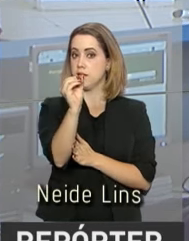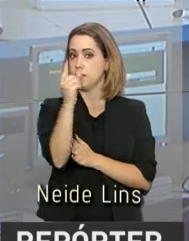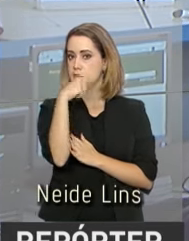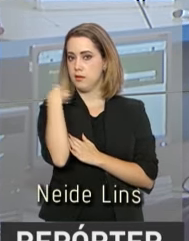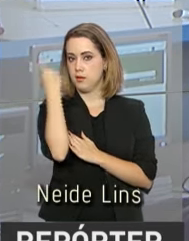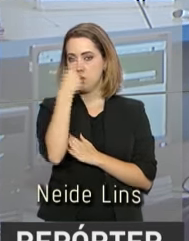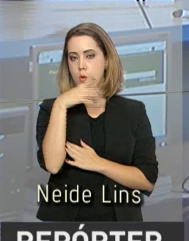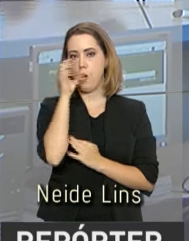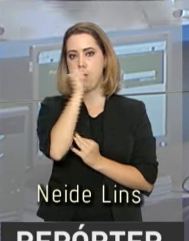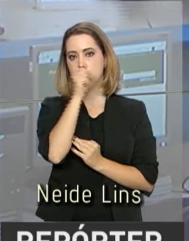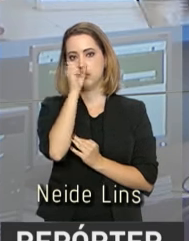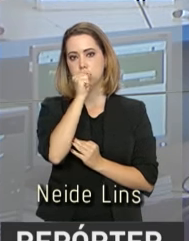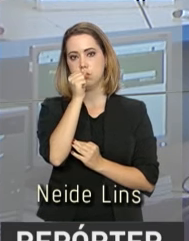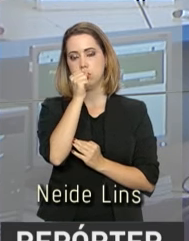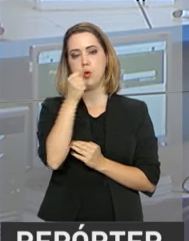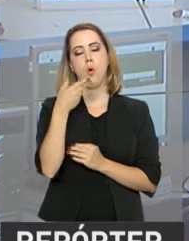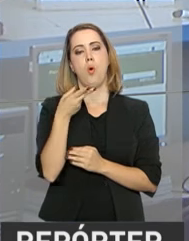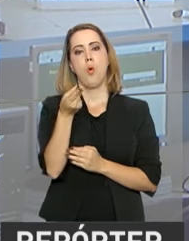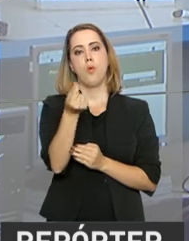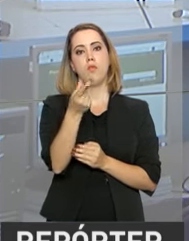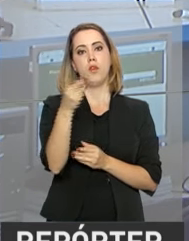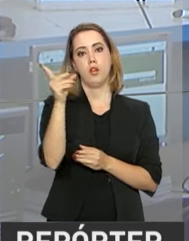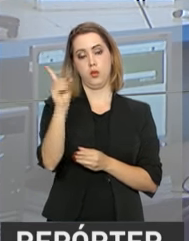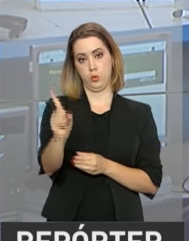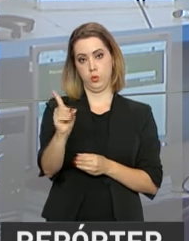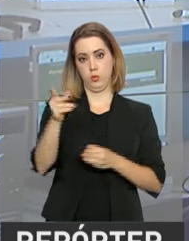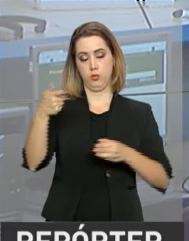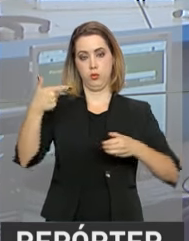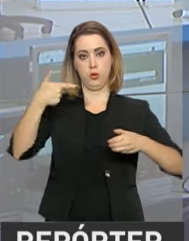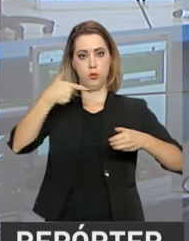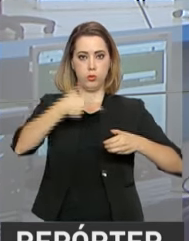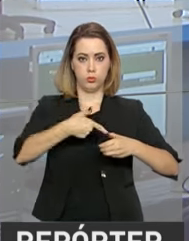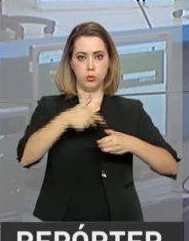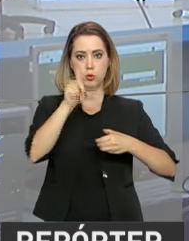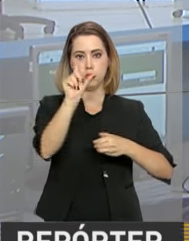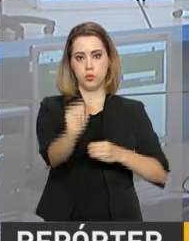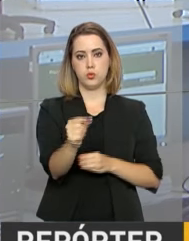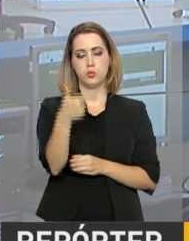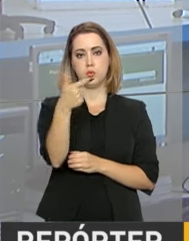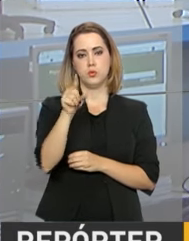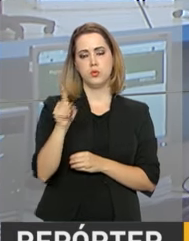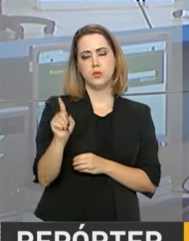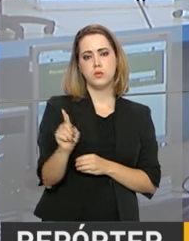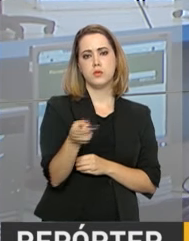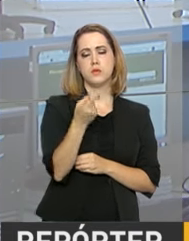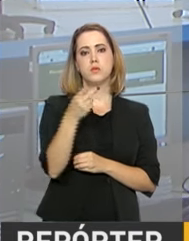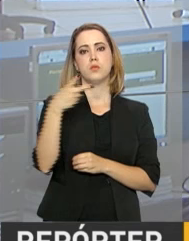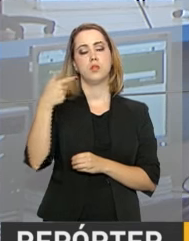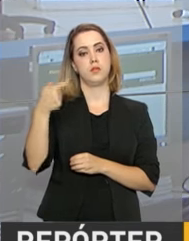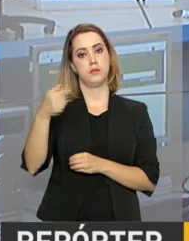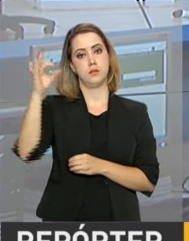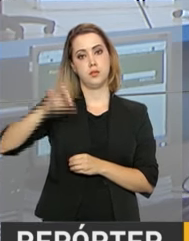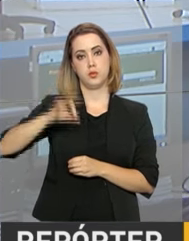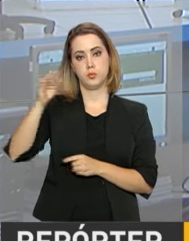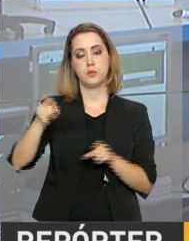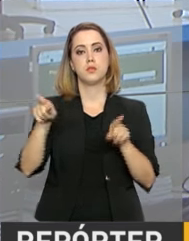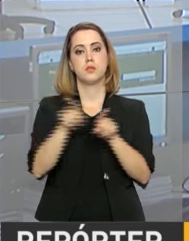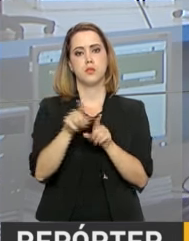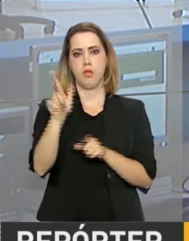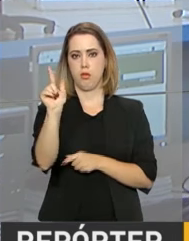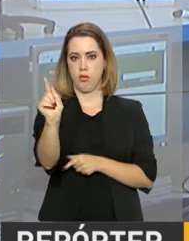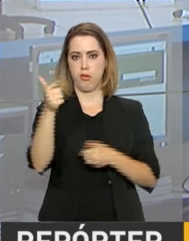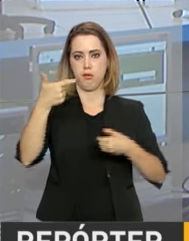deste sábado o preço do diesel nas refinarias da Petrobras será reduzido em 2,7 e o valor da gasolina